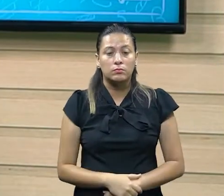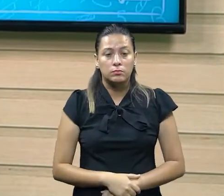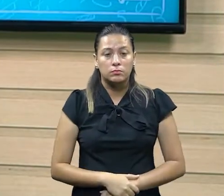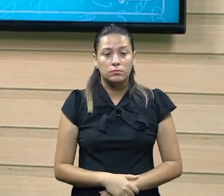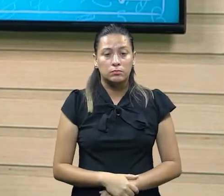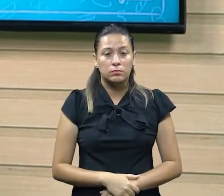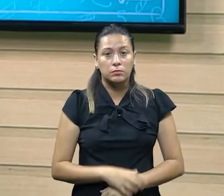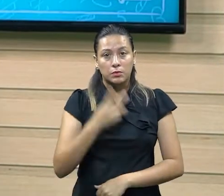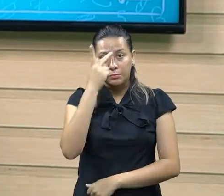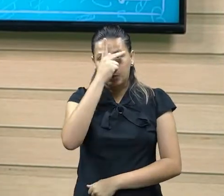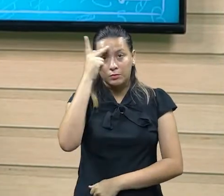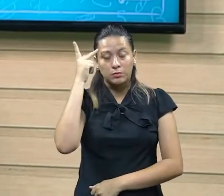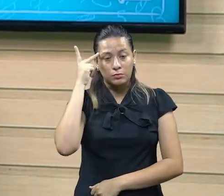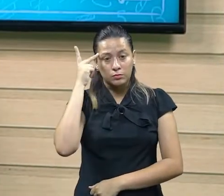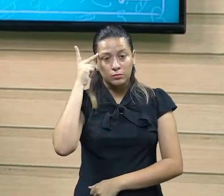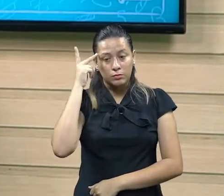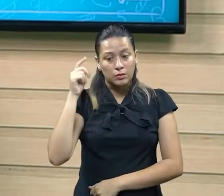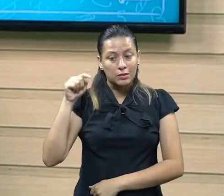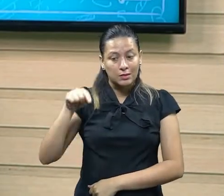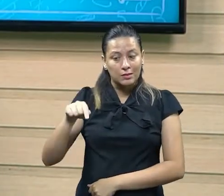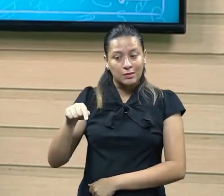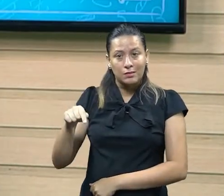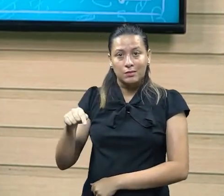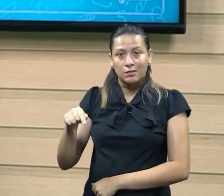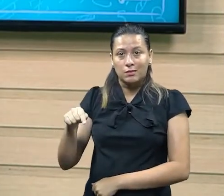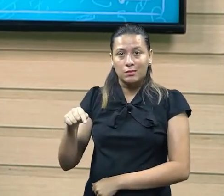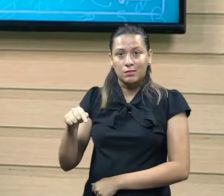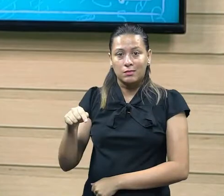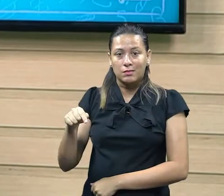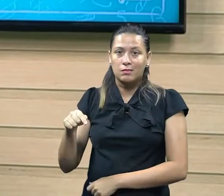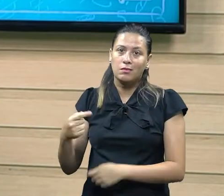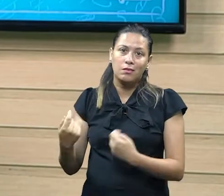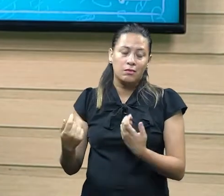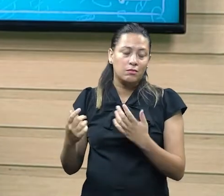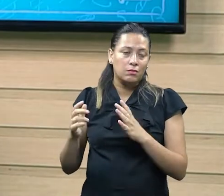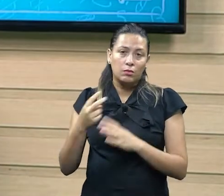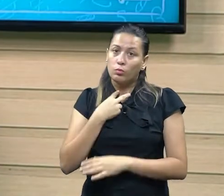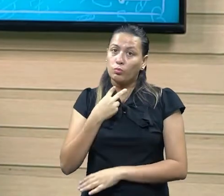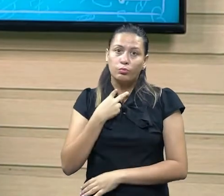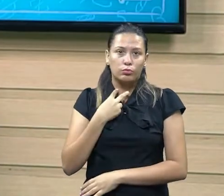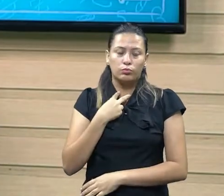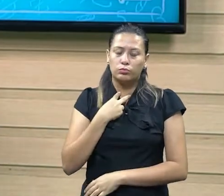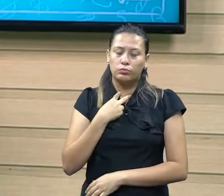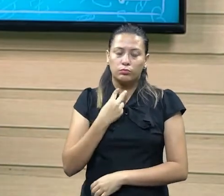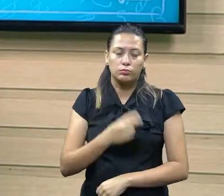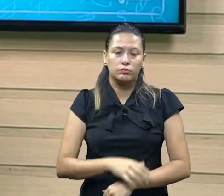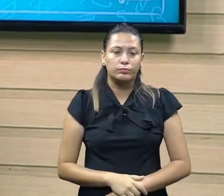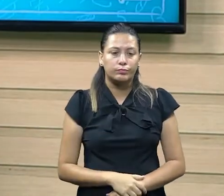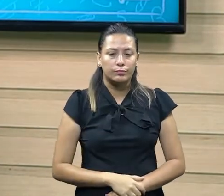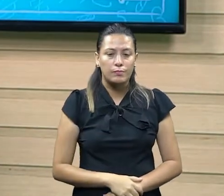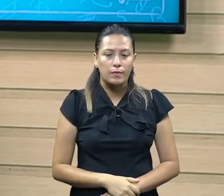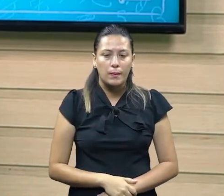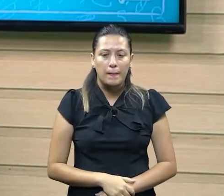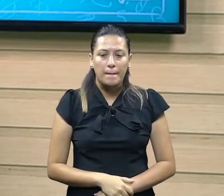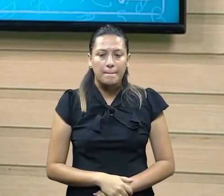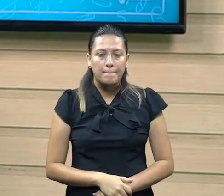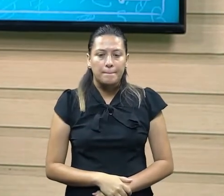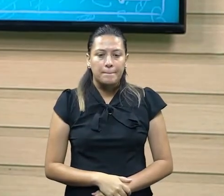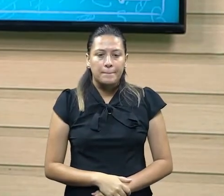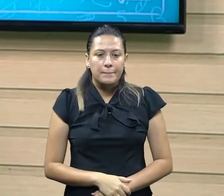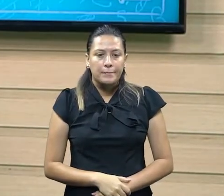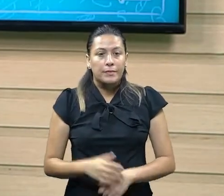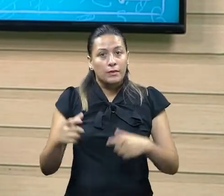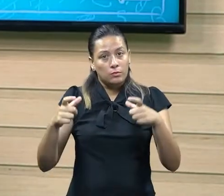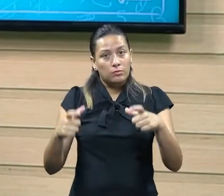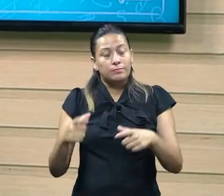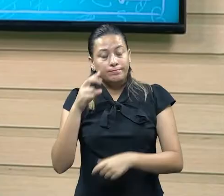que pessoas que não deveriam estar ali, tá, que aquele espaço onde está havendo essa intervenção